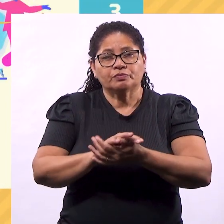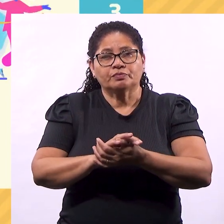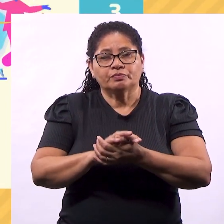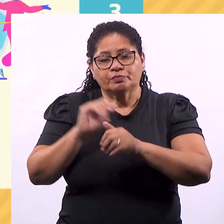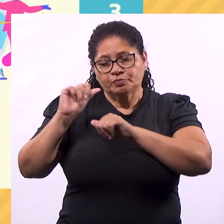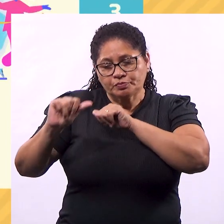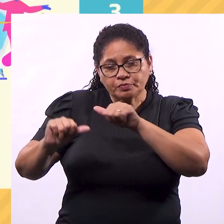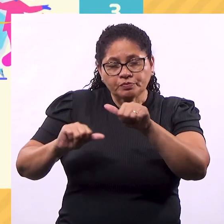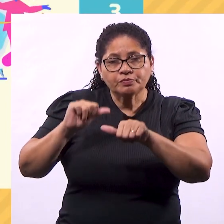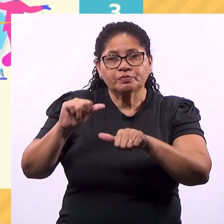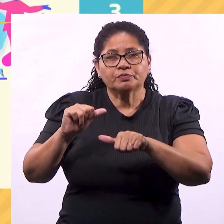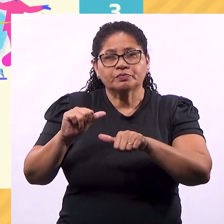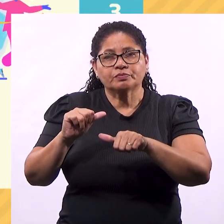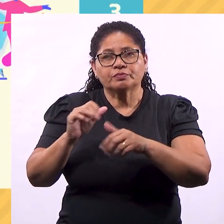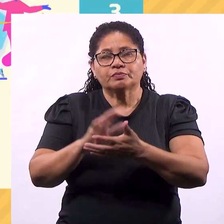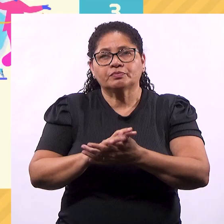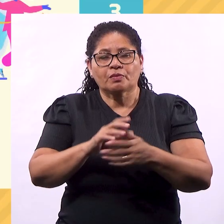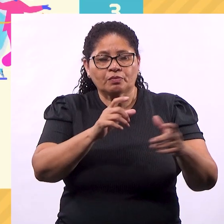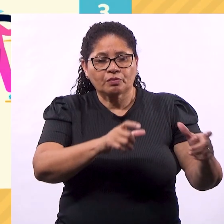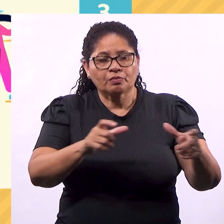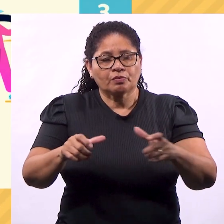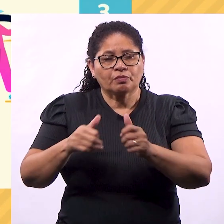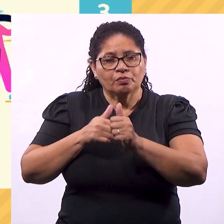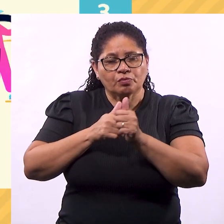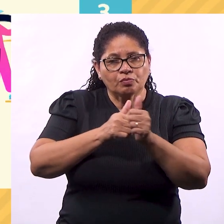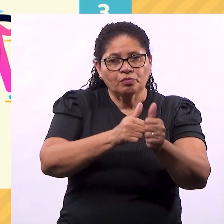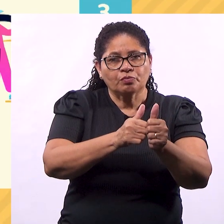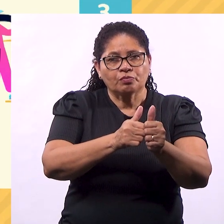de avaliação julgar